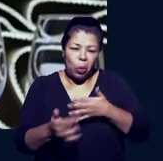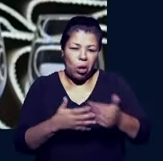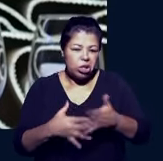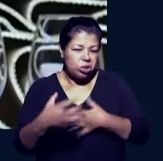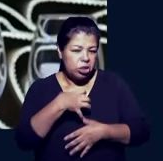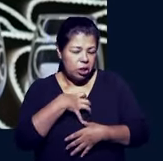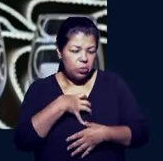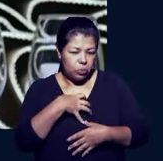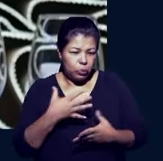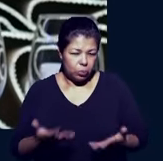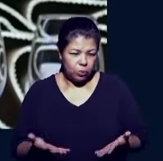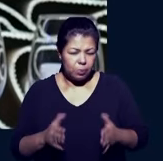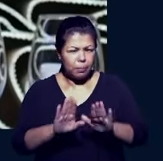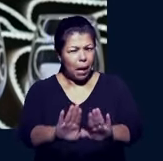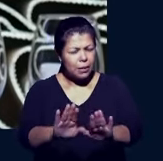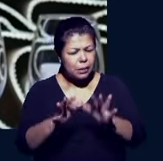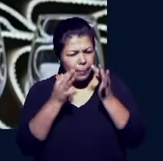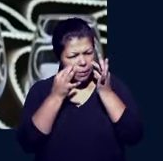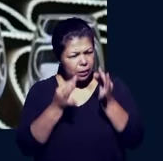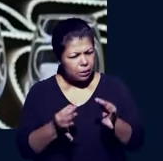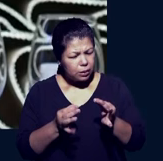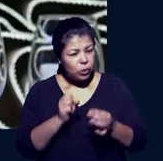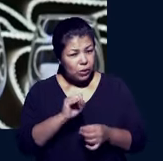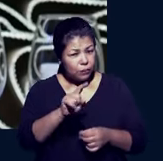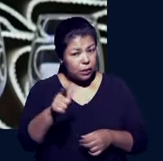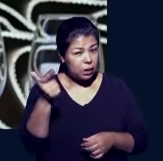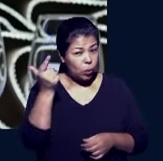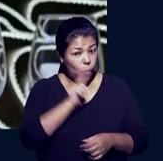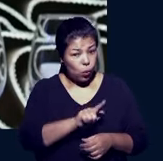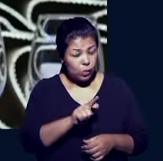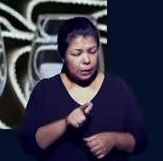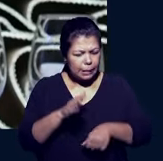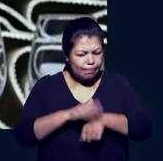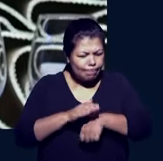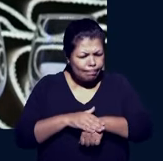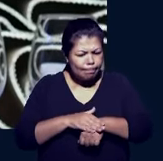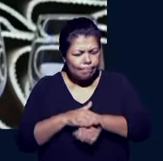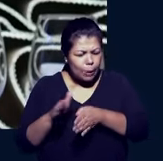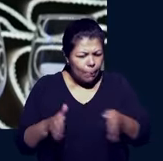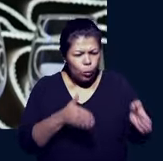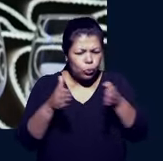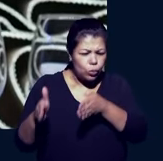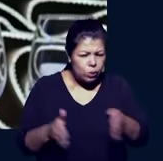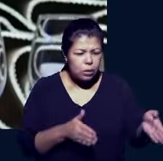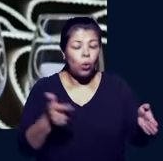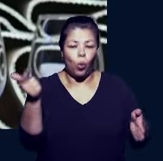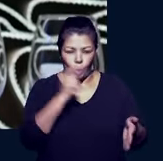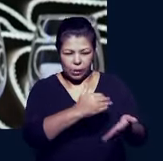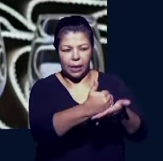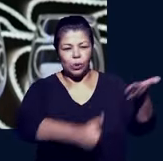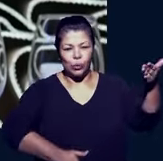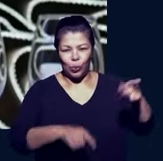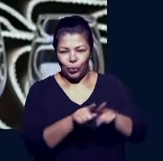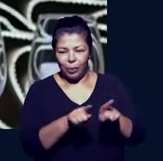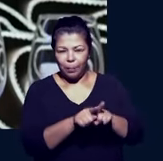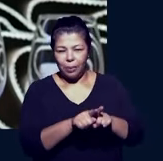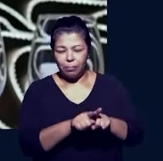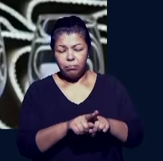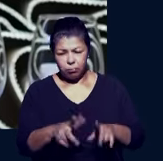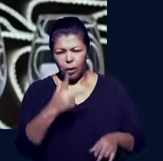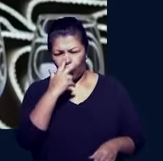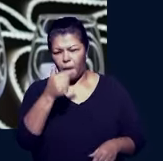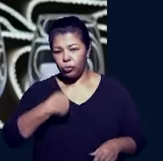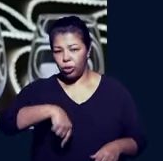ano apareceu o sinal de de que opa pera aí se você chegar com toda a produção ao mesmo tempo vai ter desconto e o desconto é grande então acho que a gente começou um processo de